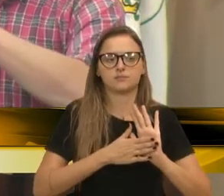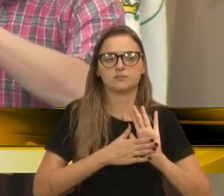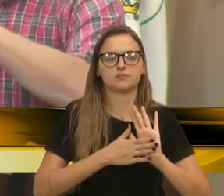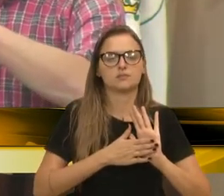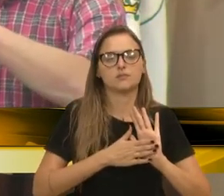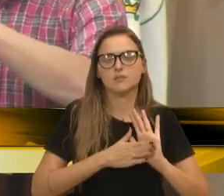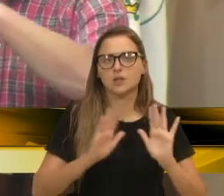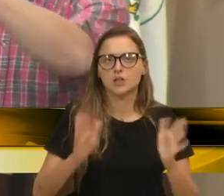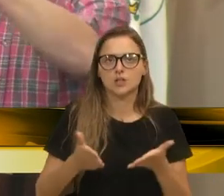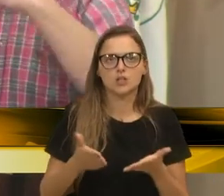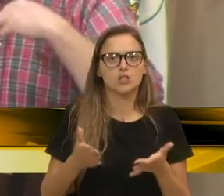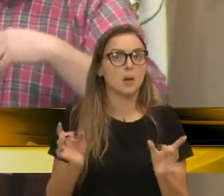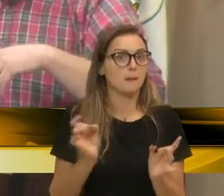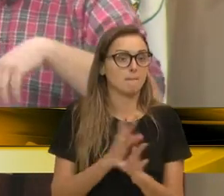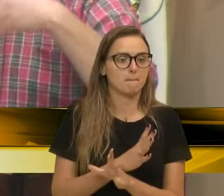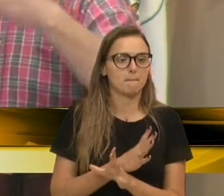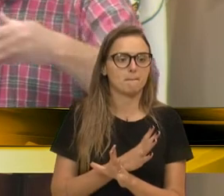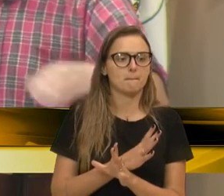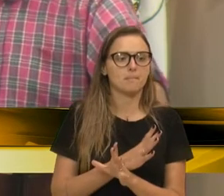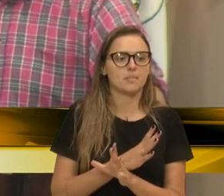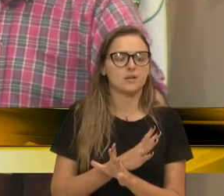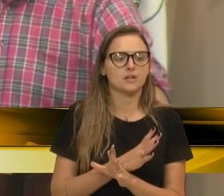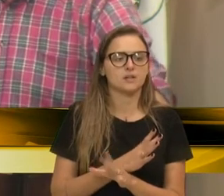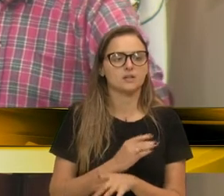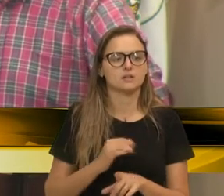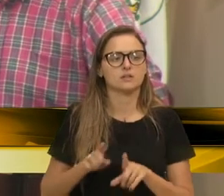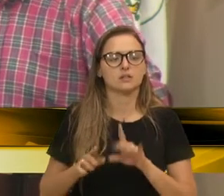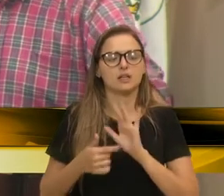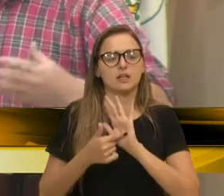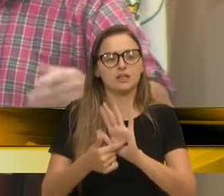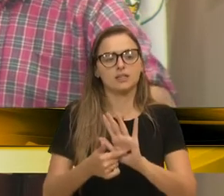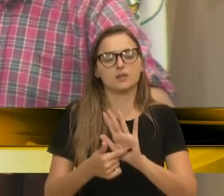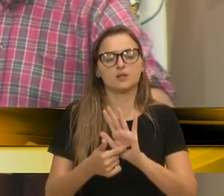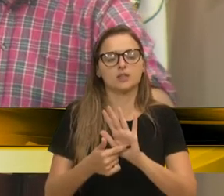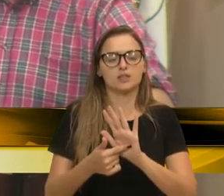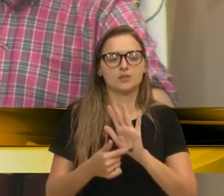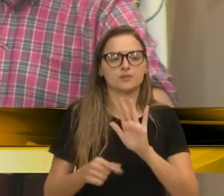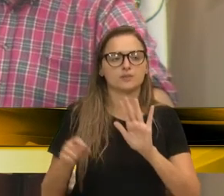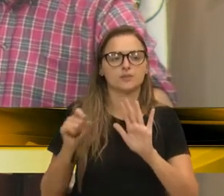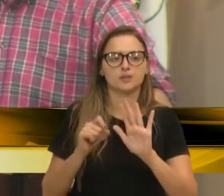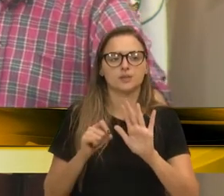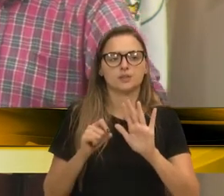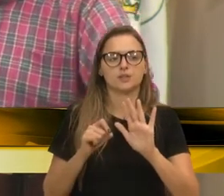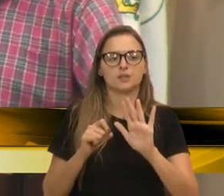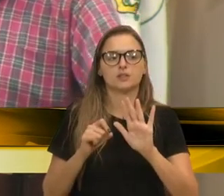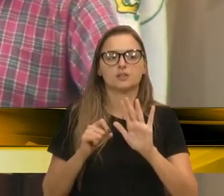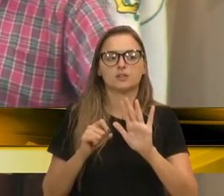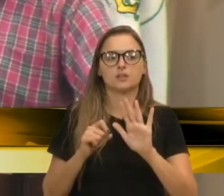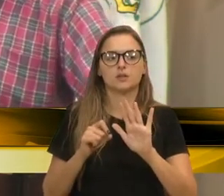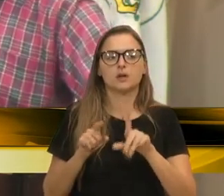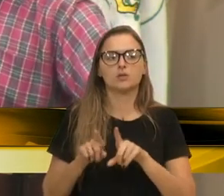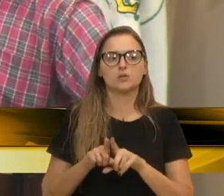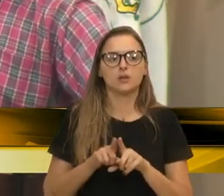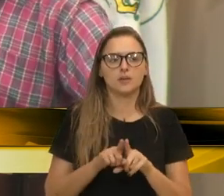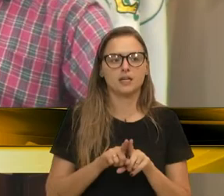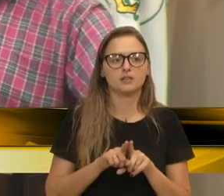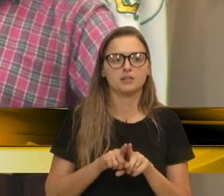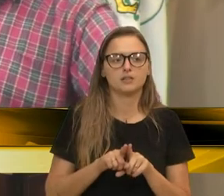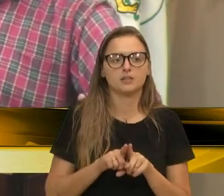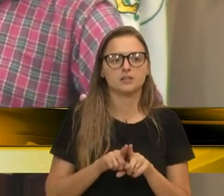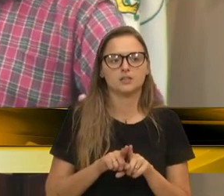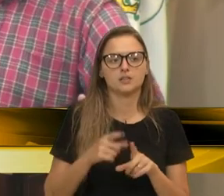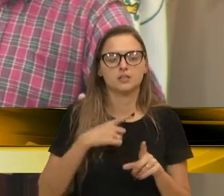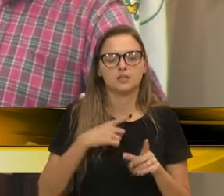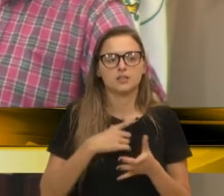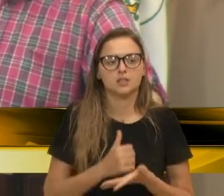ela já está madura quanto a este vereador, e eu gostaria que tivesse a tramitação aqui dentro da casa, e depois quem vai decidir se vai à